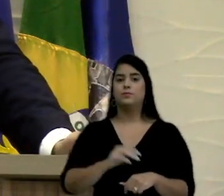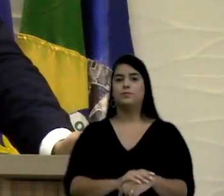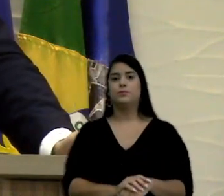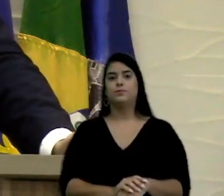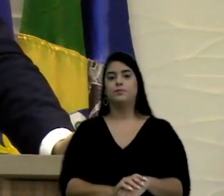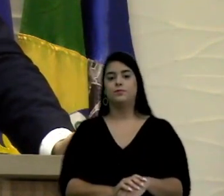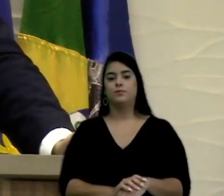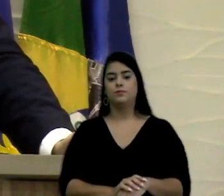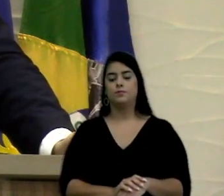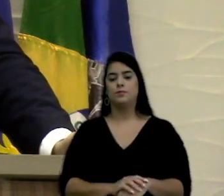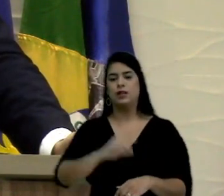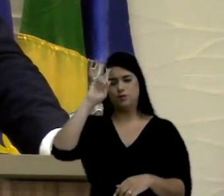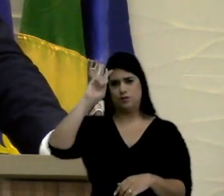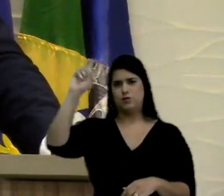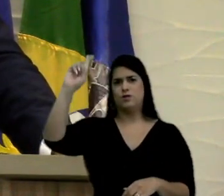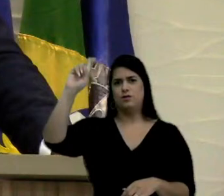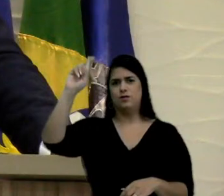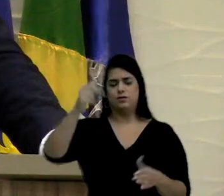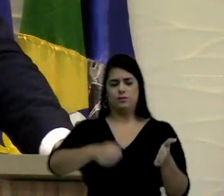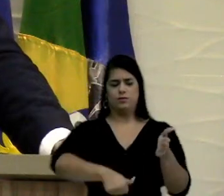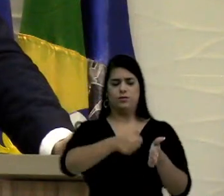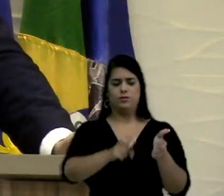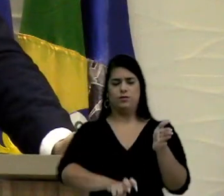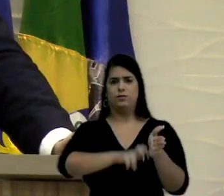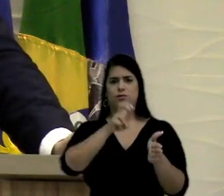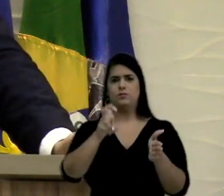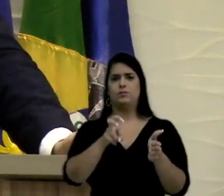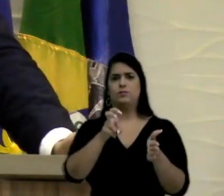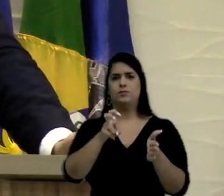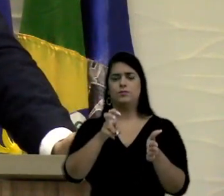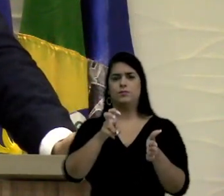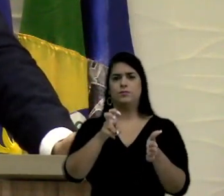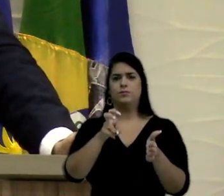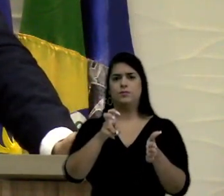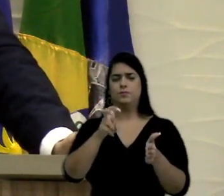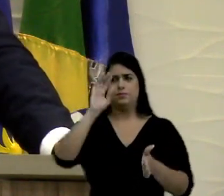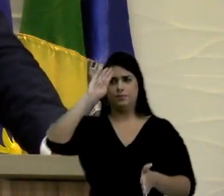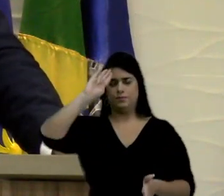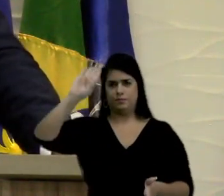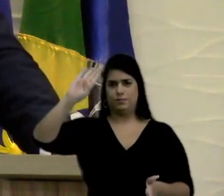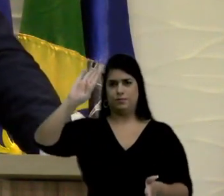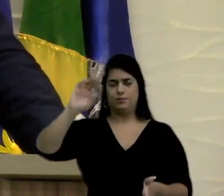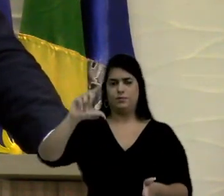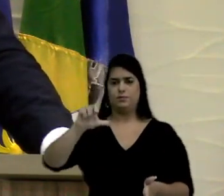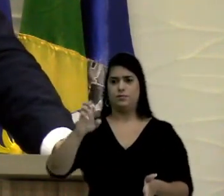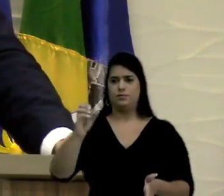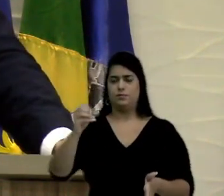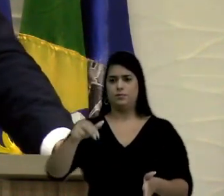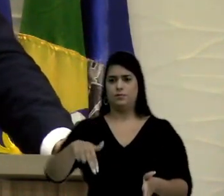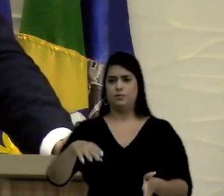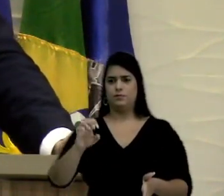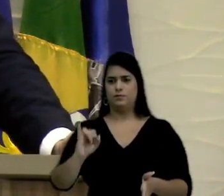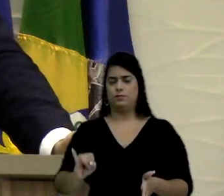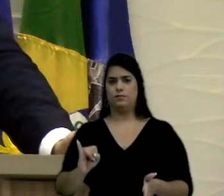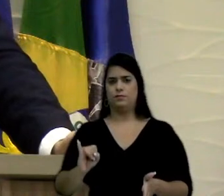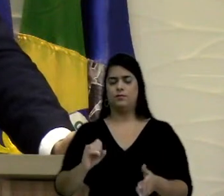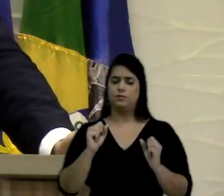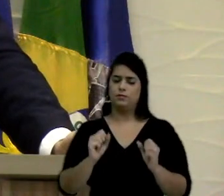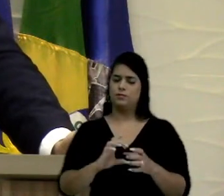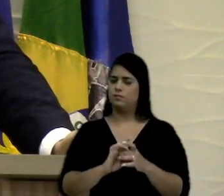Batalhão de Belo Jardim que é o nosso Tenente Capitão Leone né que está à frente agora para que ele